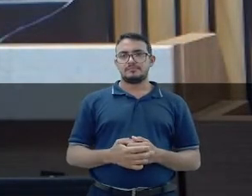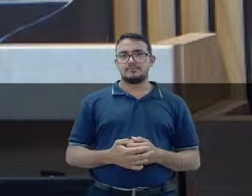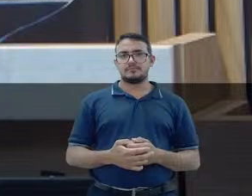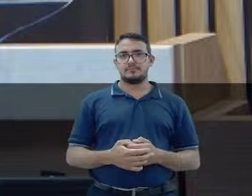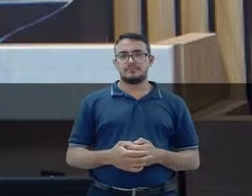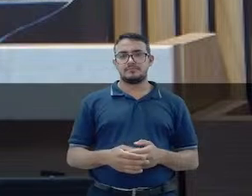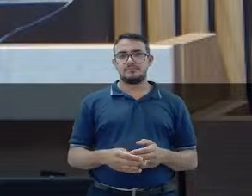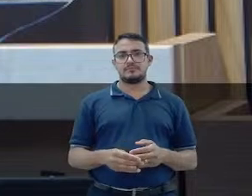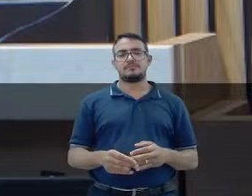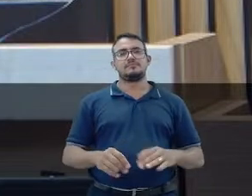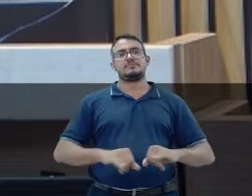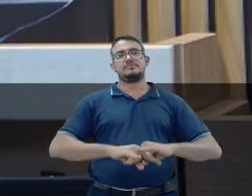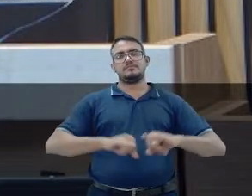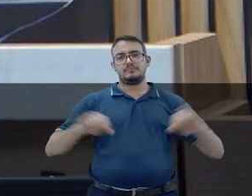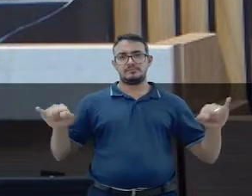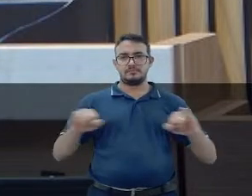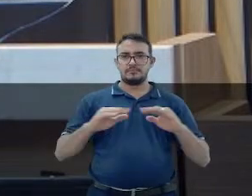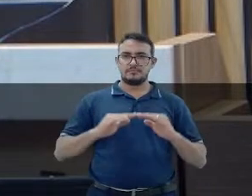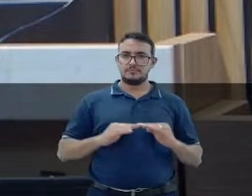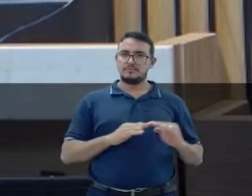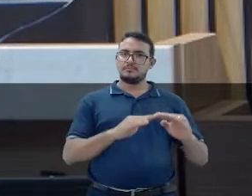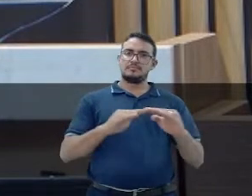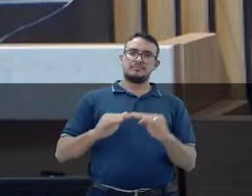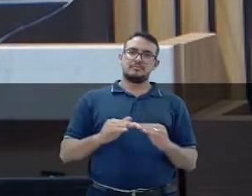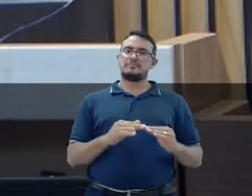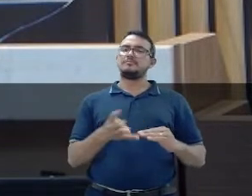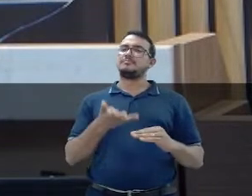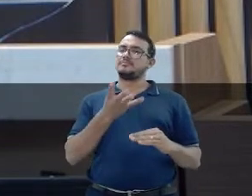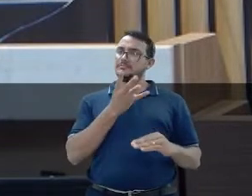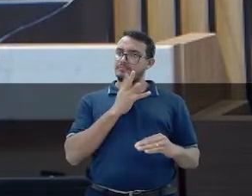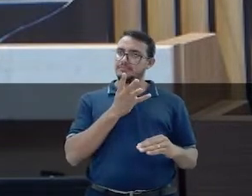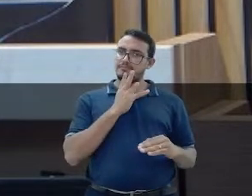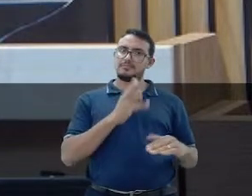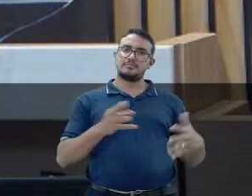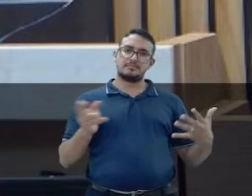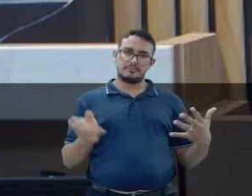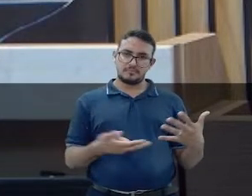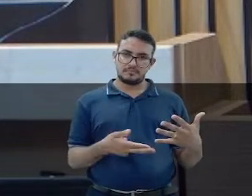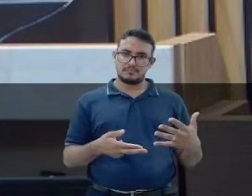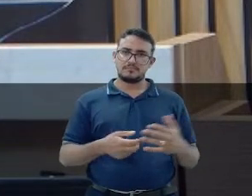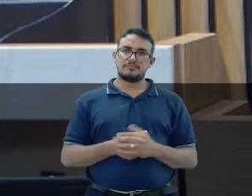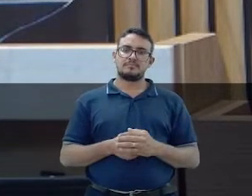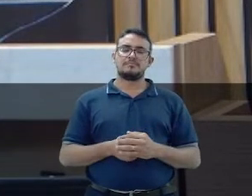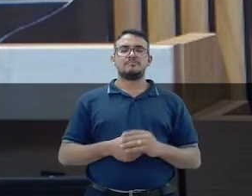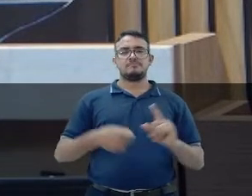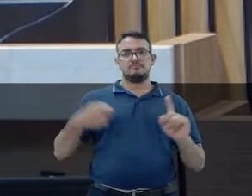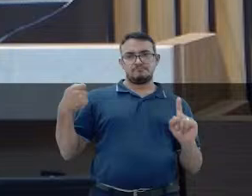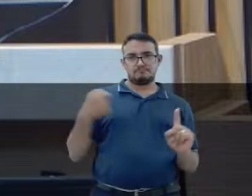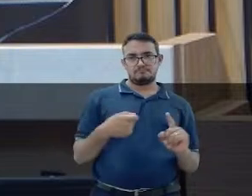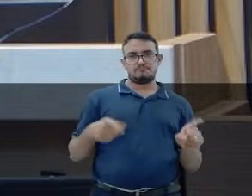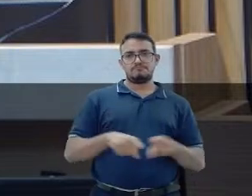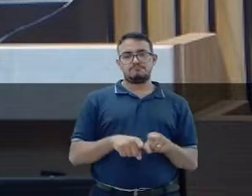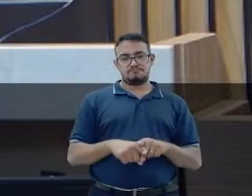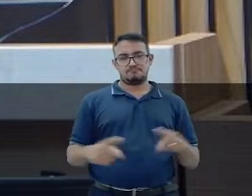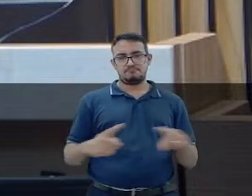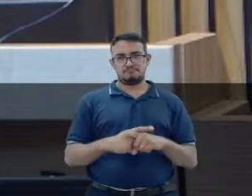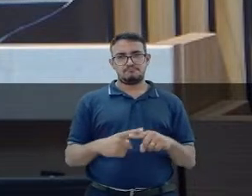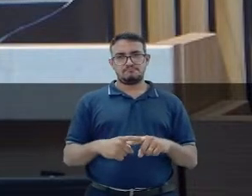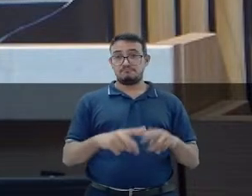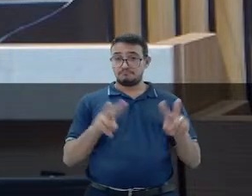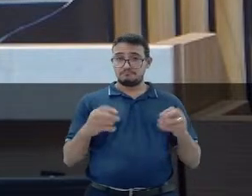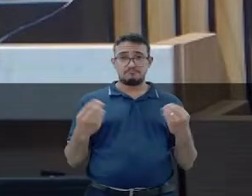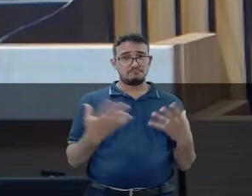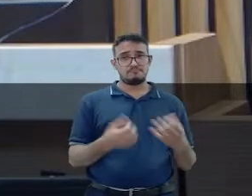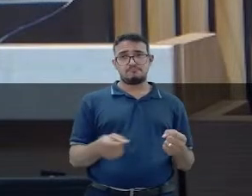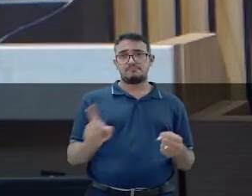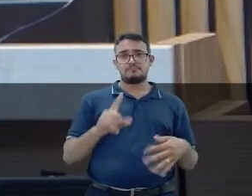E com proclamação, por unanimidade, conhecer do recurso ordinário da autora, das contrarrazões, no mérito, negar-lhe provimento nos